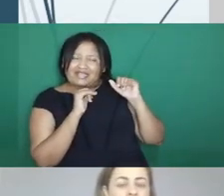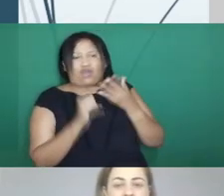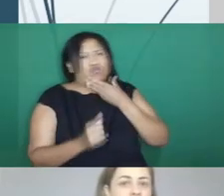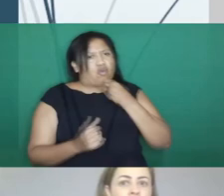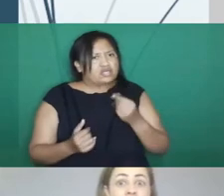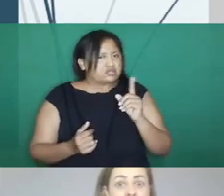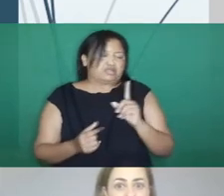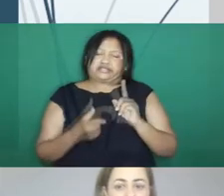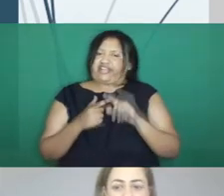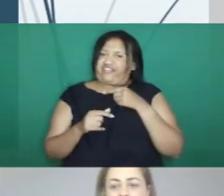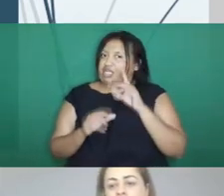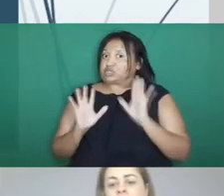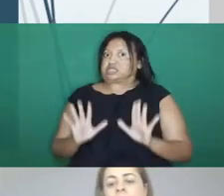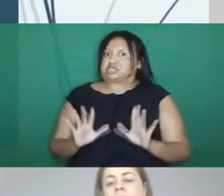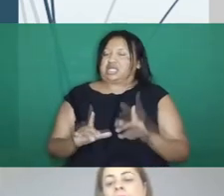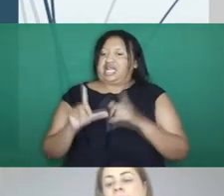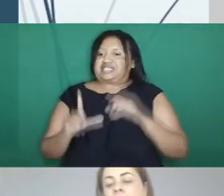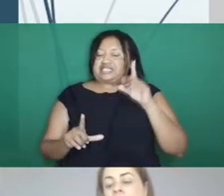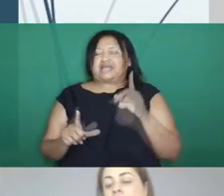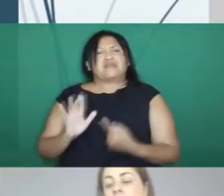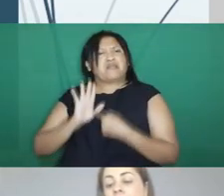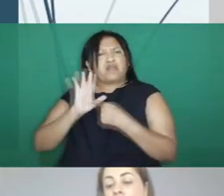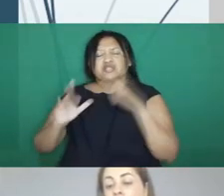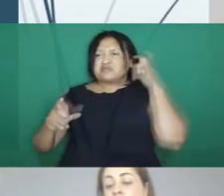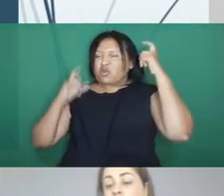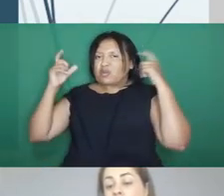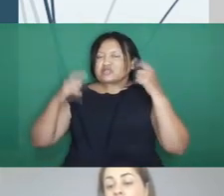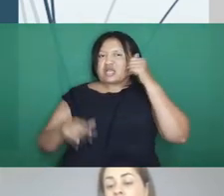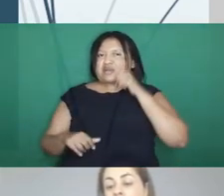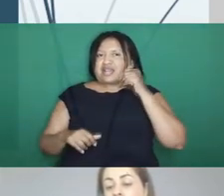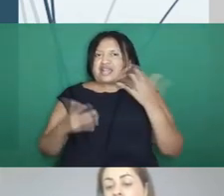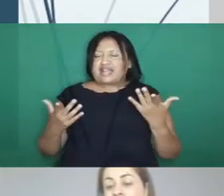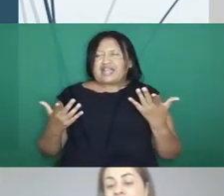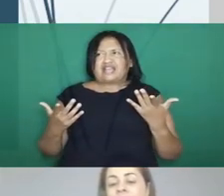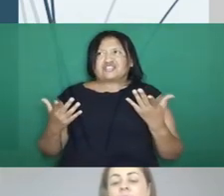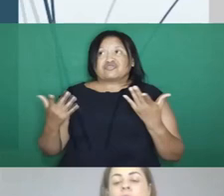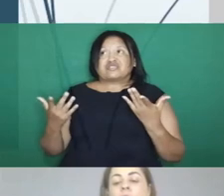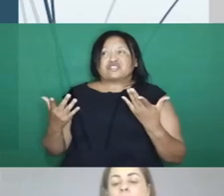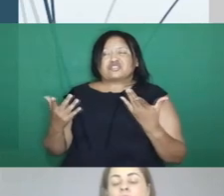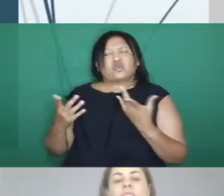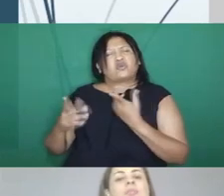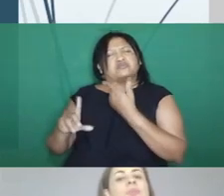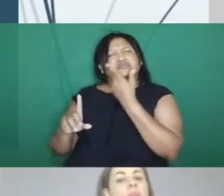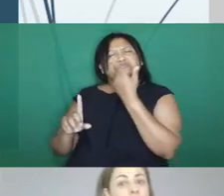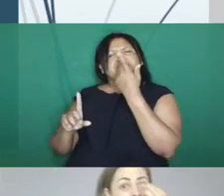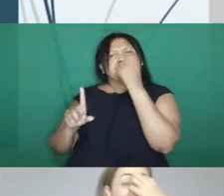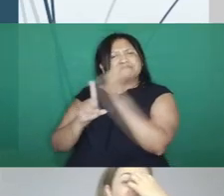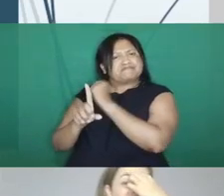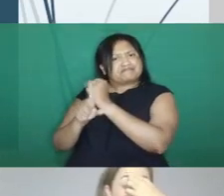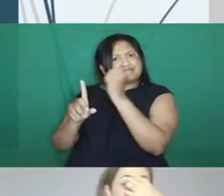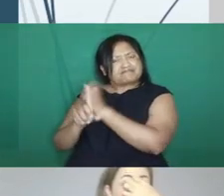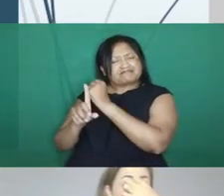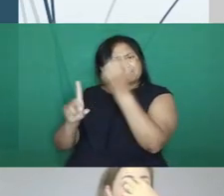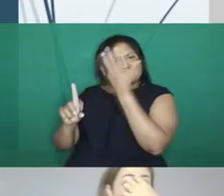é isso a gente não tá falando de atrair homens letra D demonstra preocupação das mulheres em relação ao abuso sexual